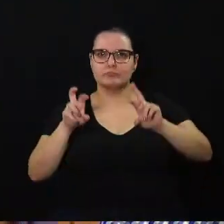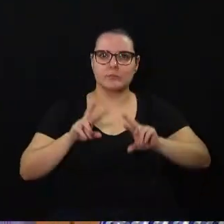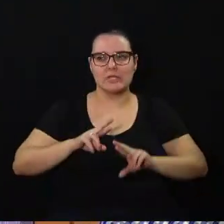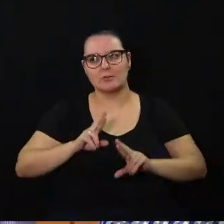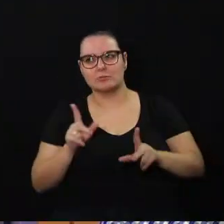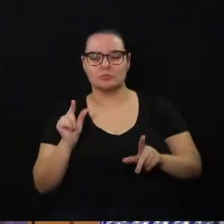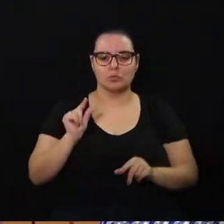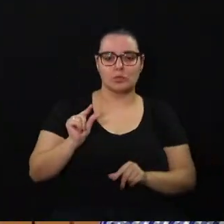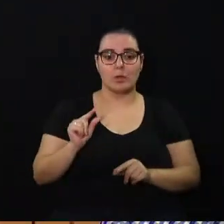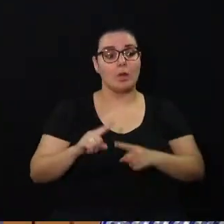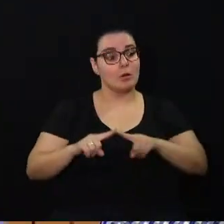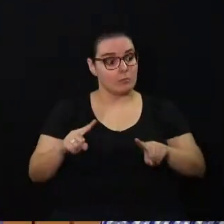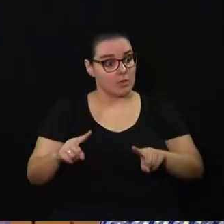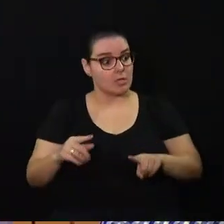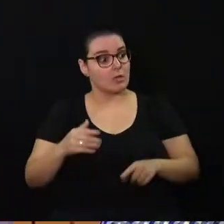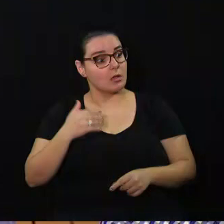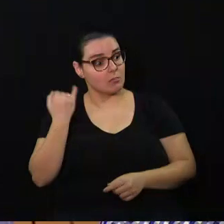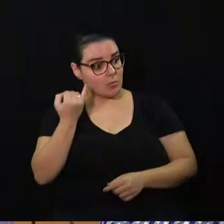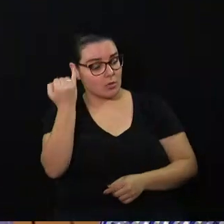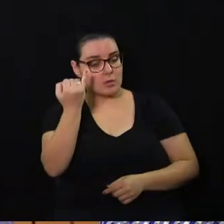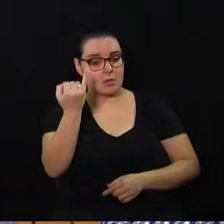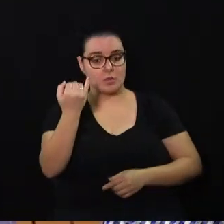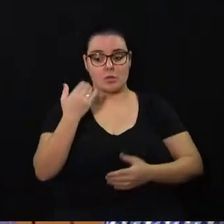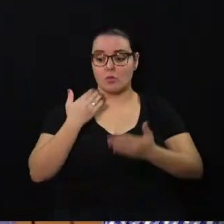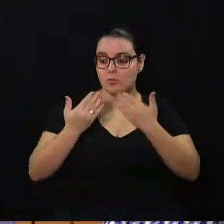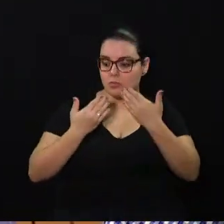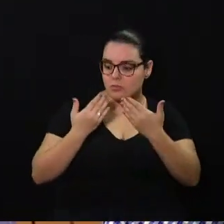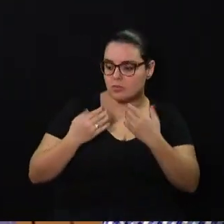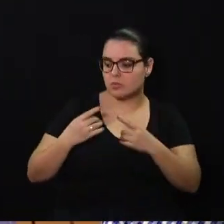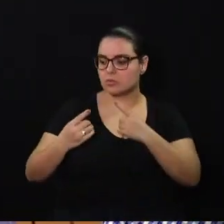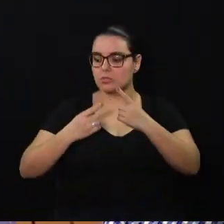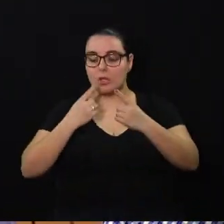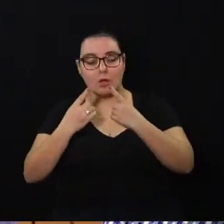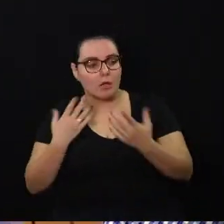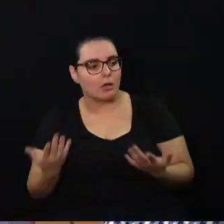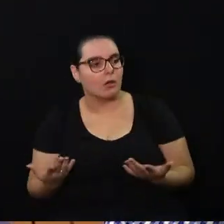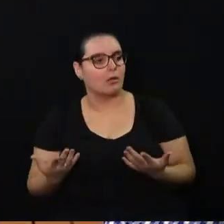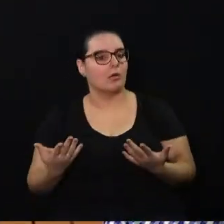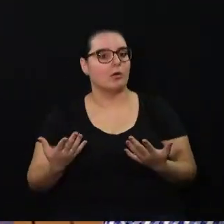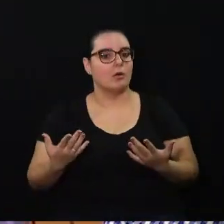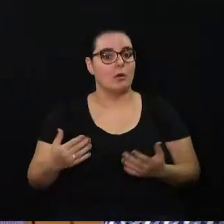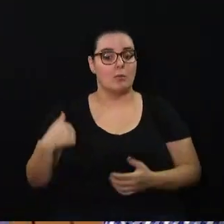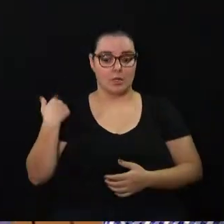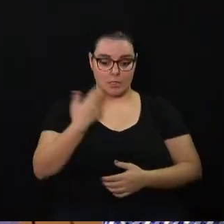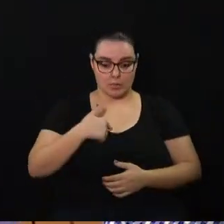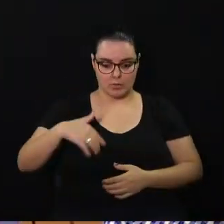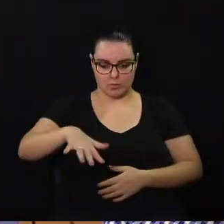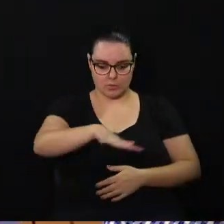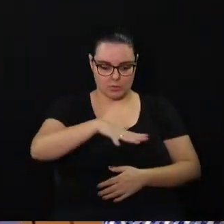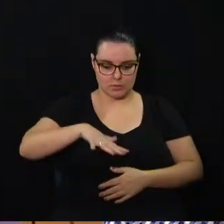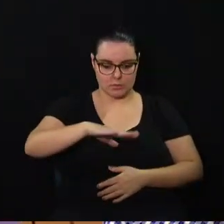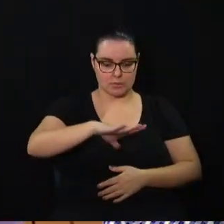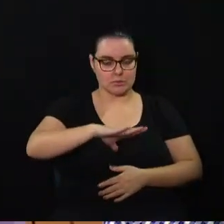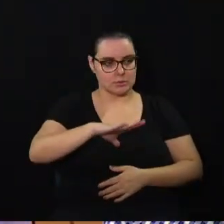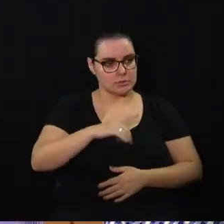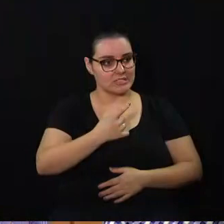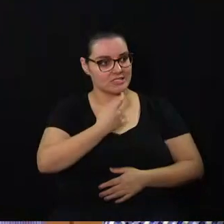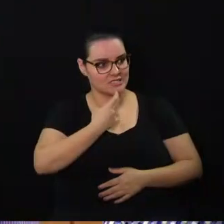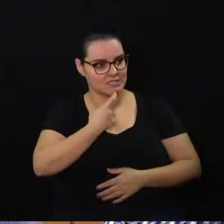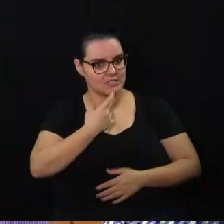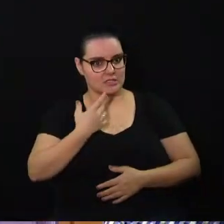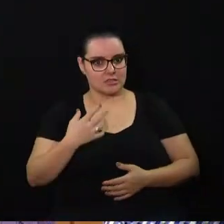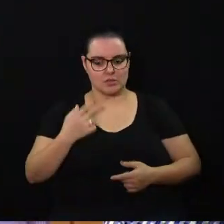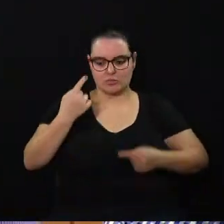o diálogo que o debate para a gente poder produzir para a nossa cidade as melhores saídas para o debate de